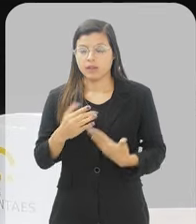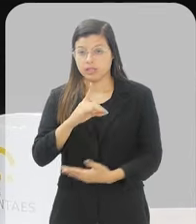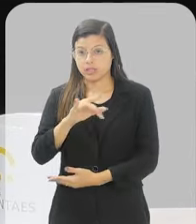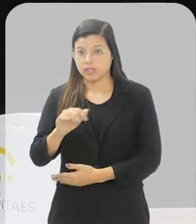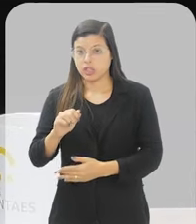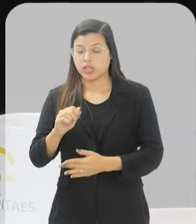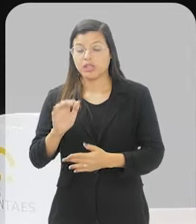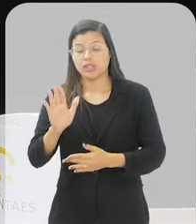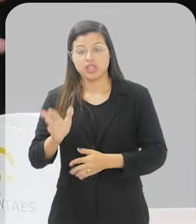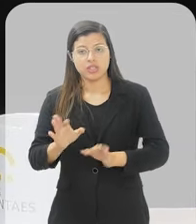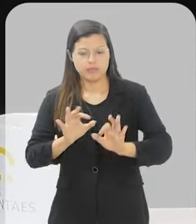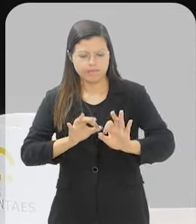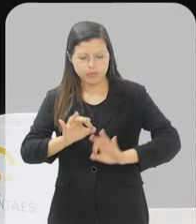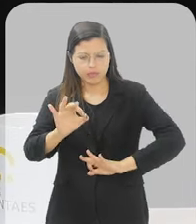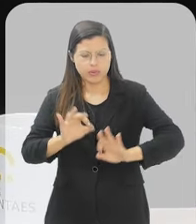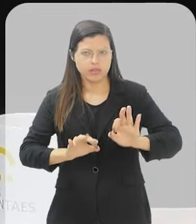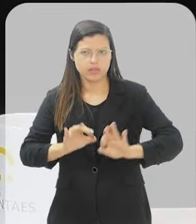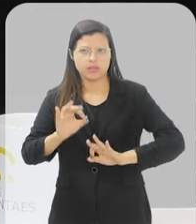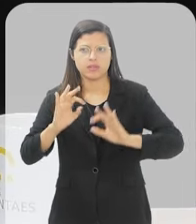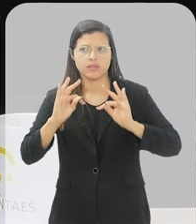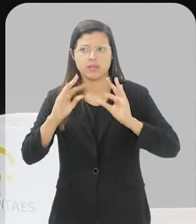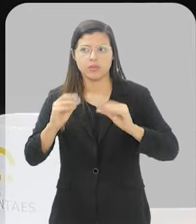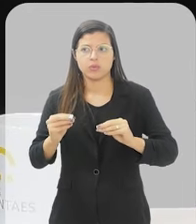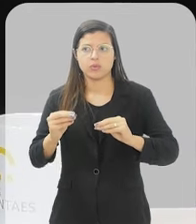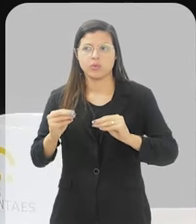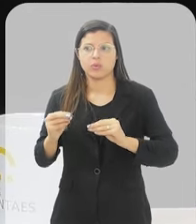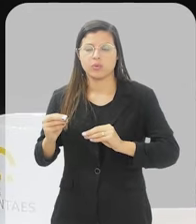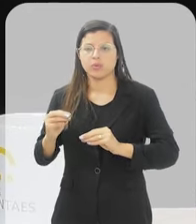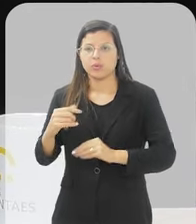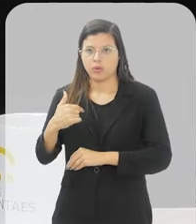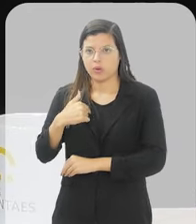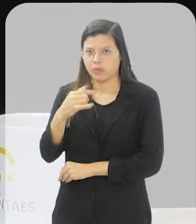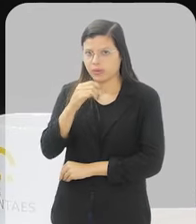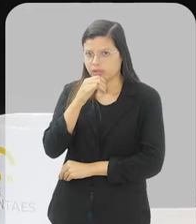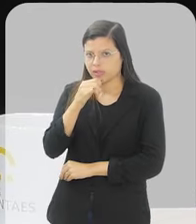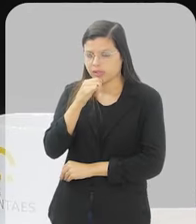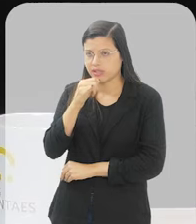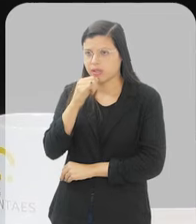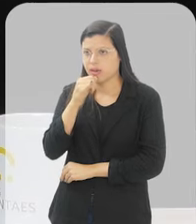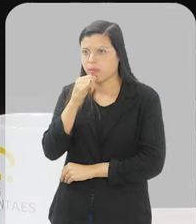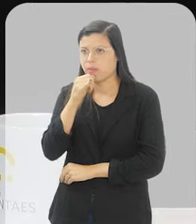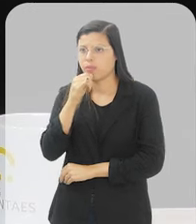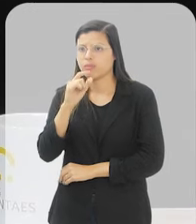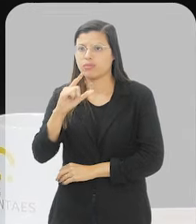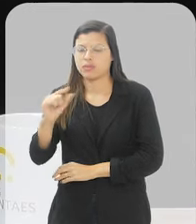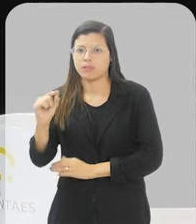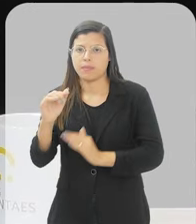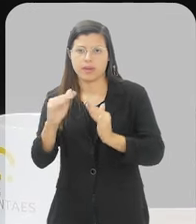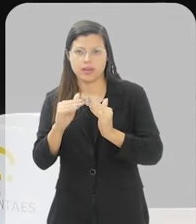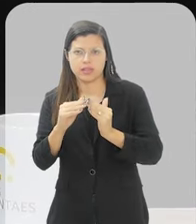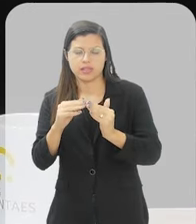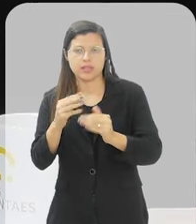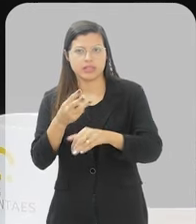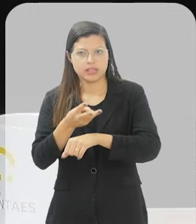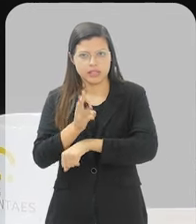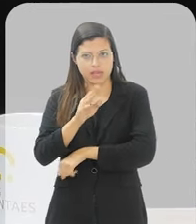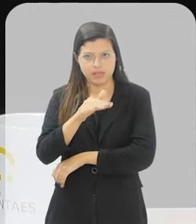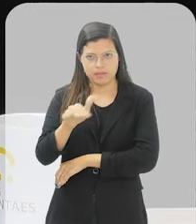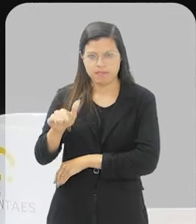dia, né, a gente já deixa tudo organizadinho, e aí sai. Eu, por exemplo, saio da minha casa às